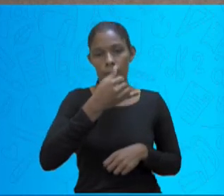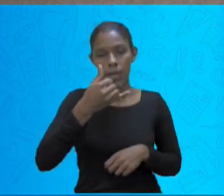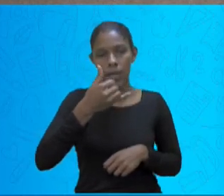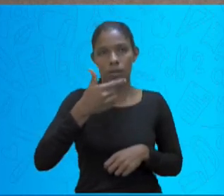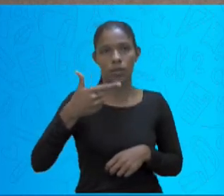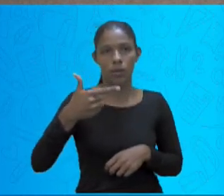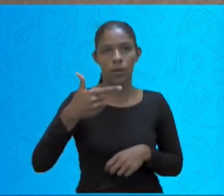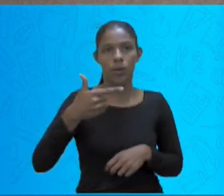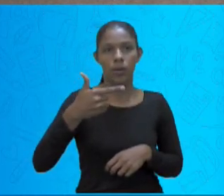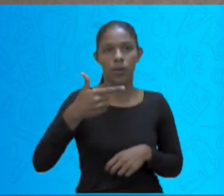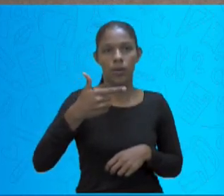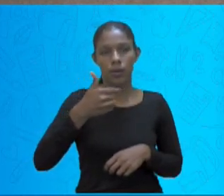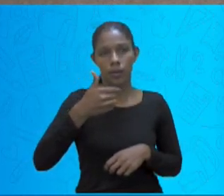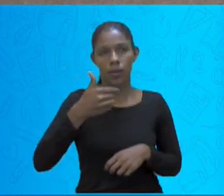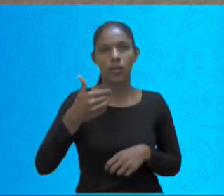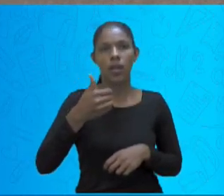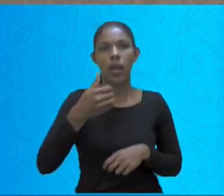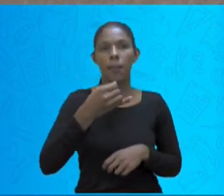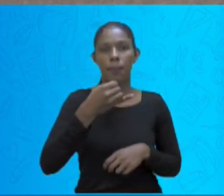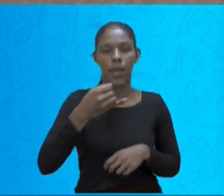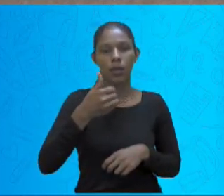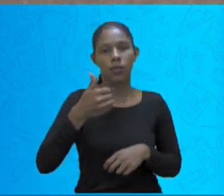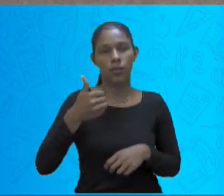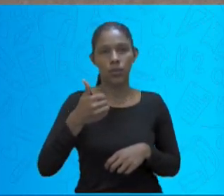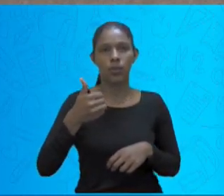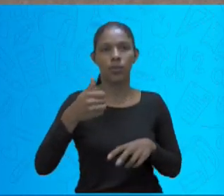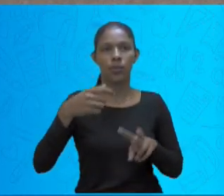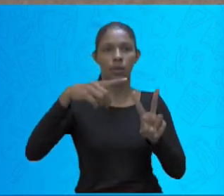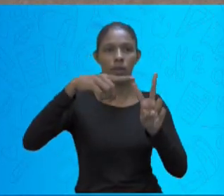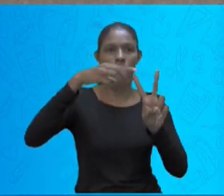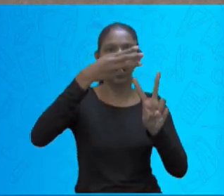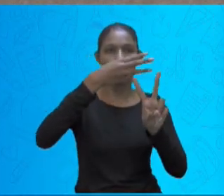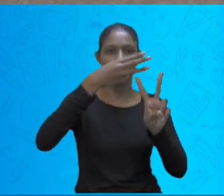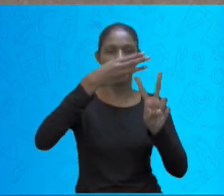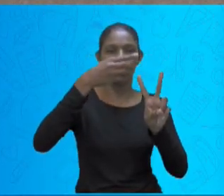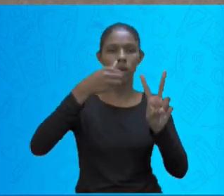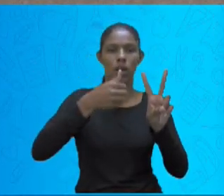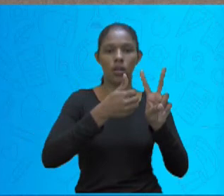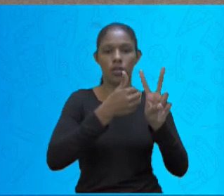1 menos 1, que é igual a 0.